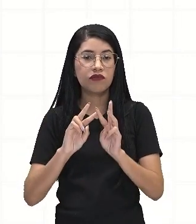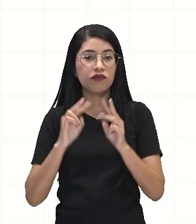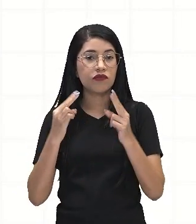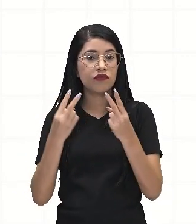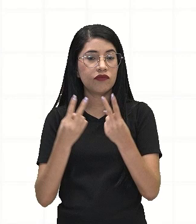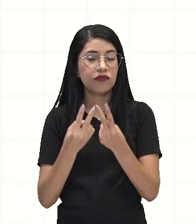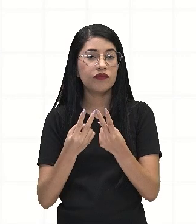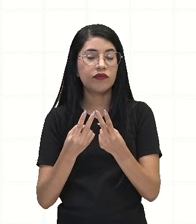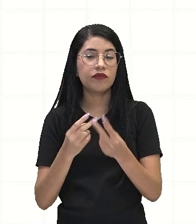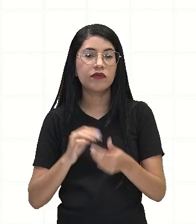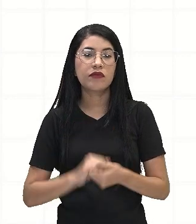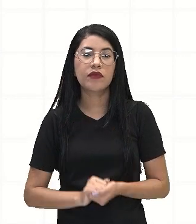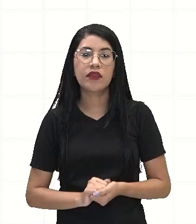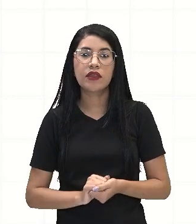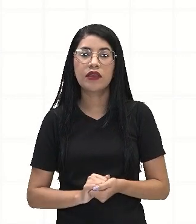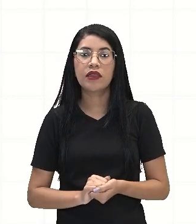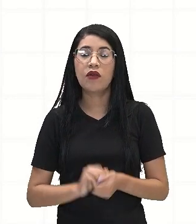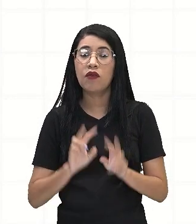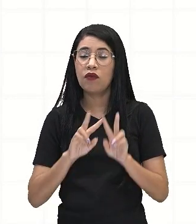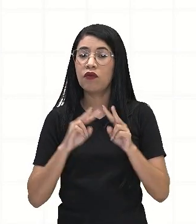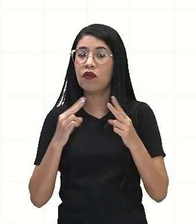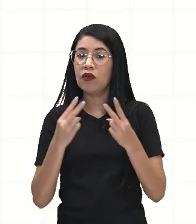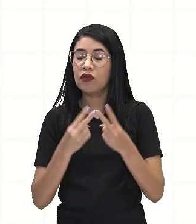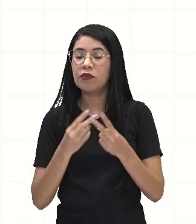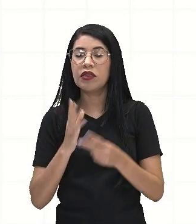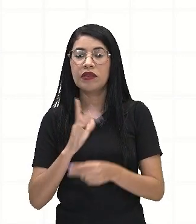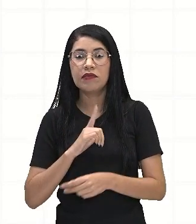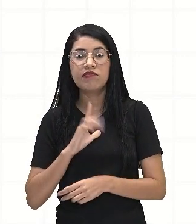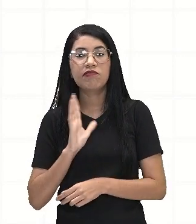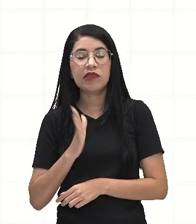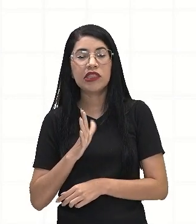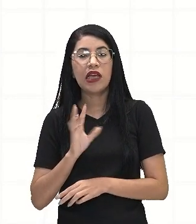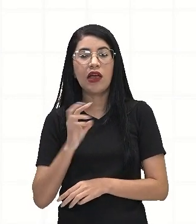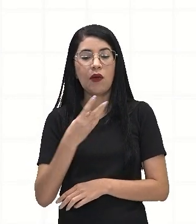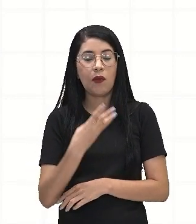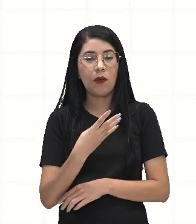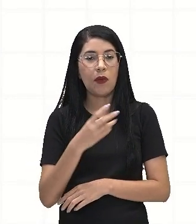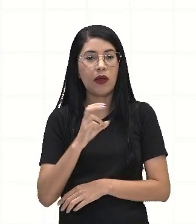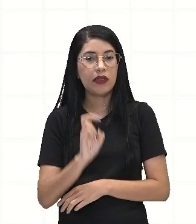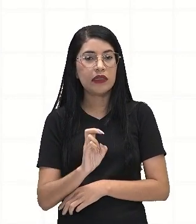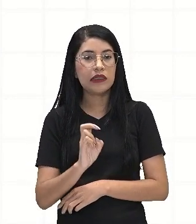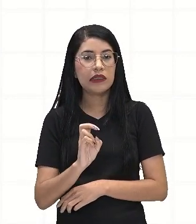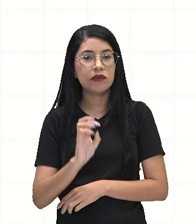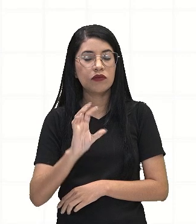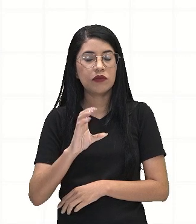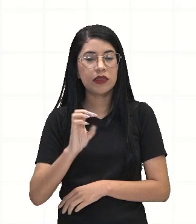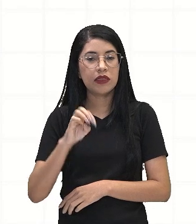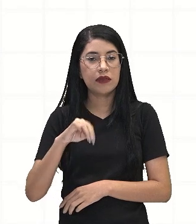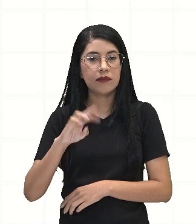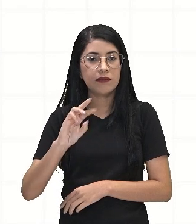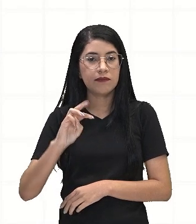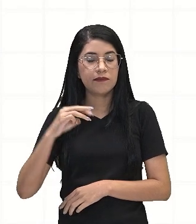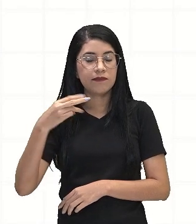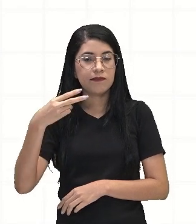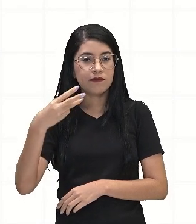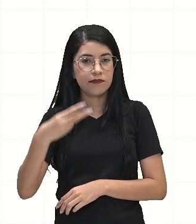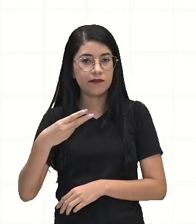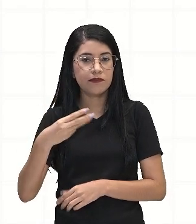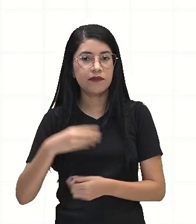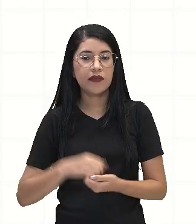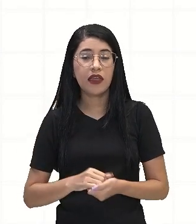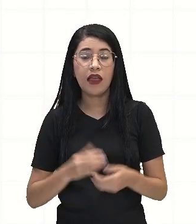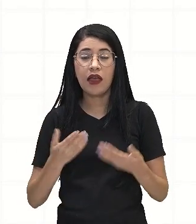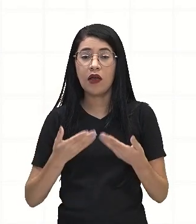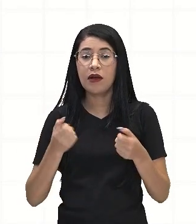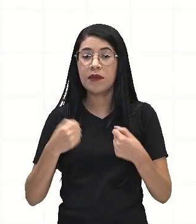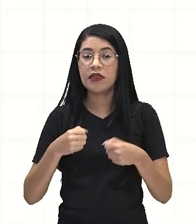já deu qual é o volume, ele não está querendo saber qual é o volume. Né? Então, aqui diz assim, determine a medida da